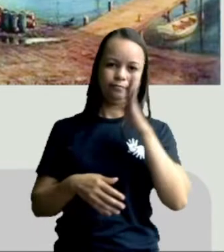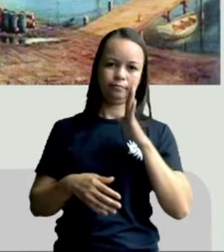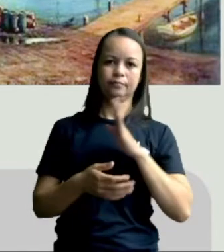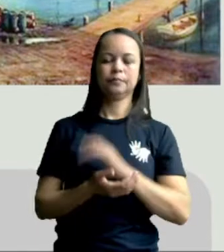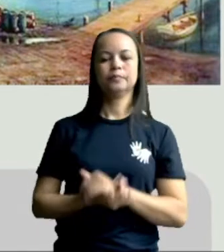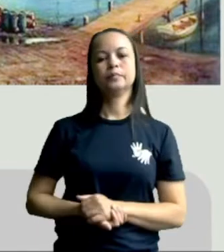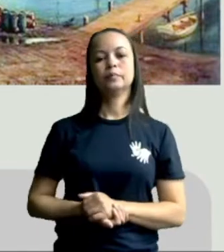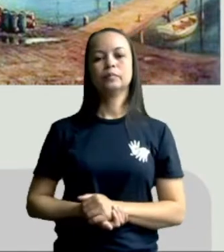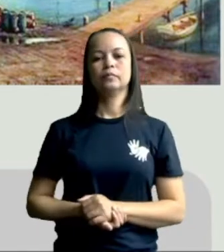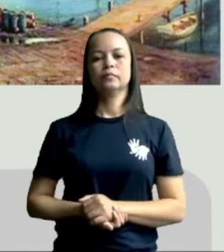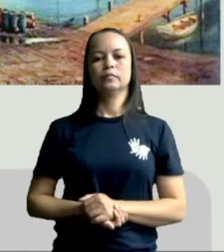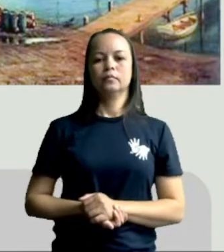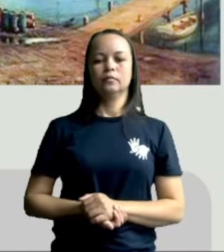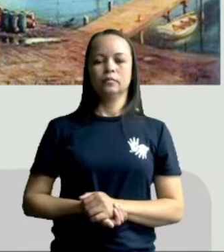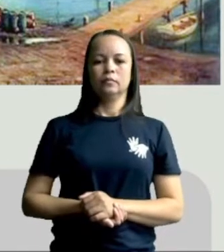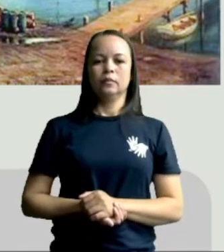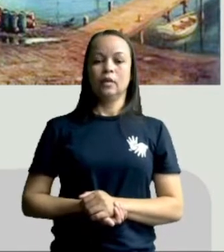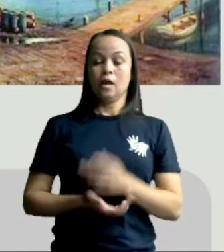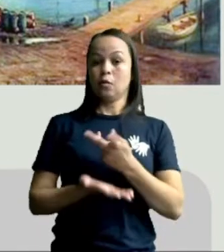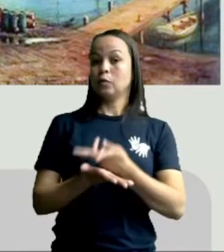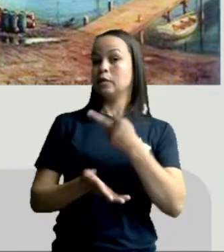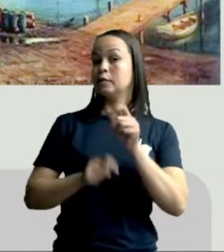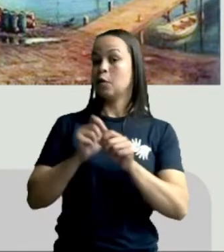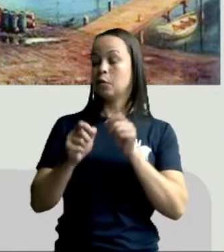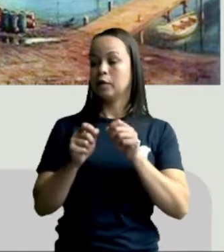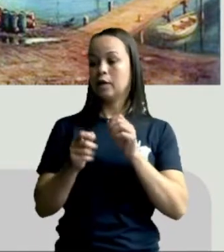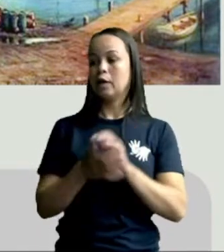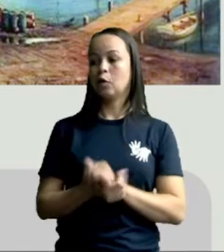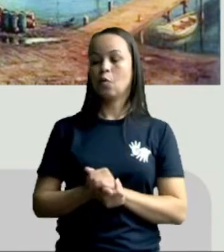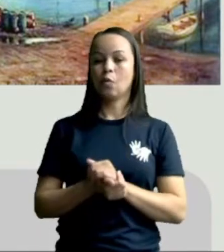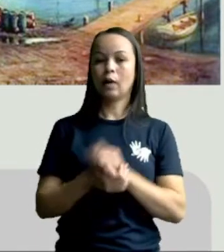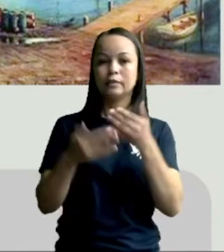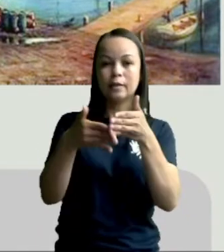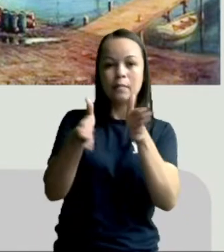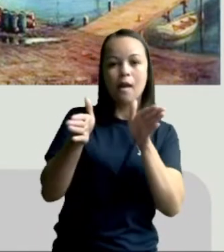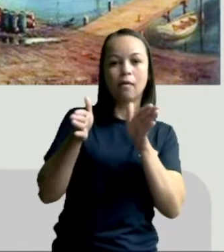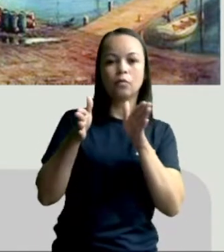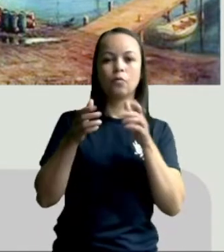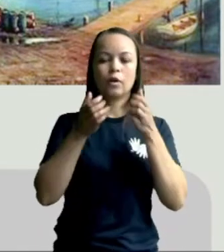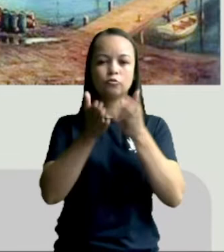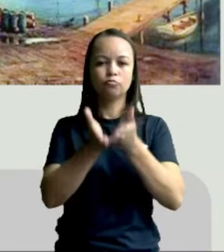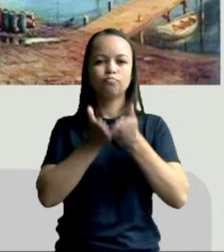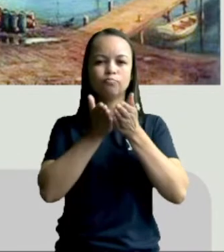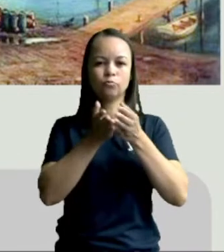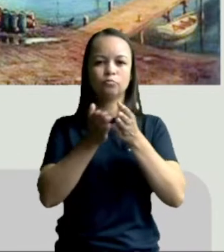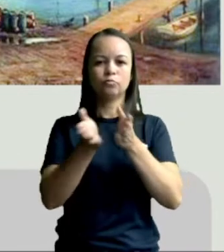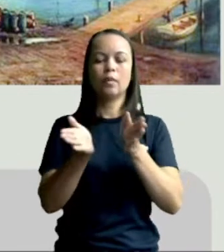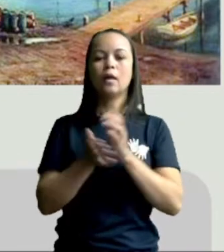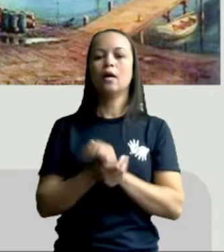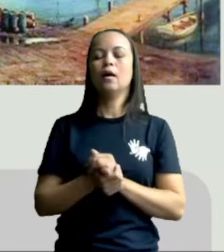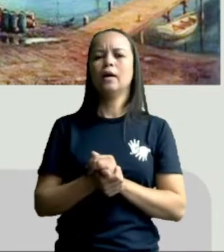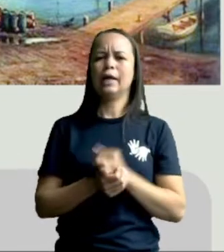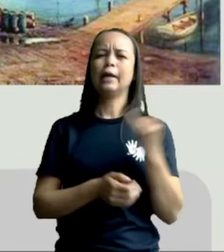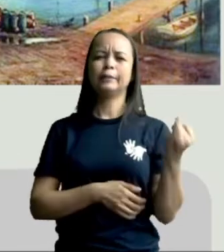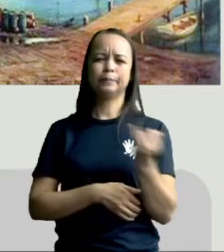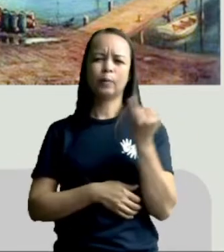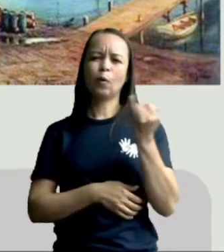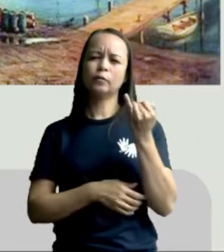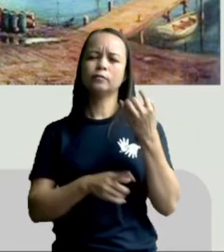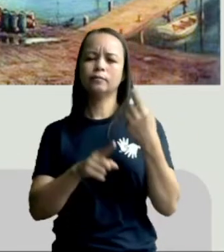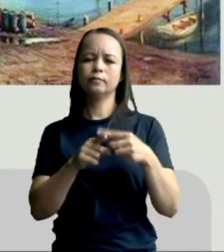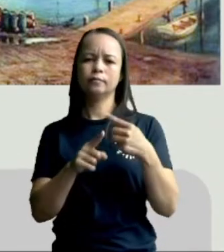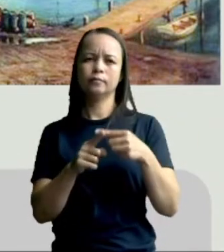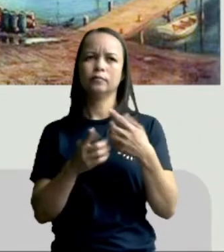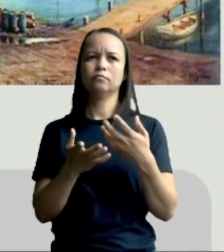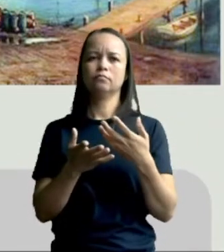Vê só. Vê o que aconteceu com essa abertura dos portos. Isso era muito importante, porque